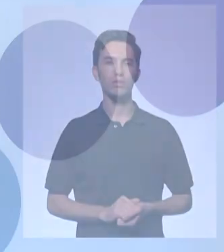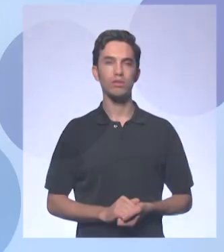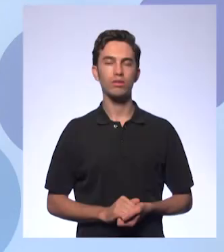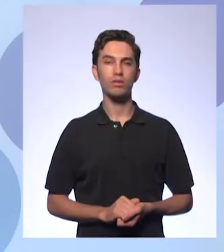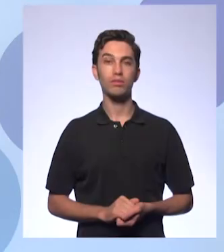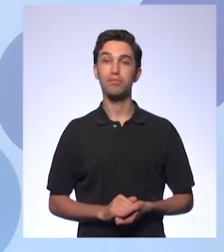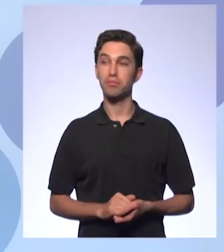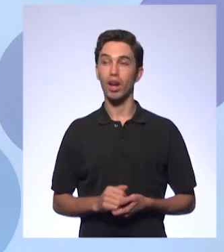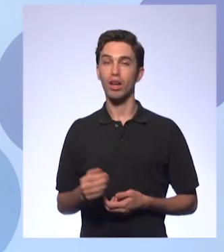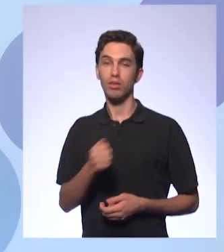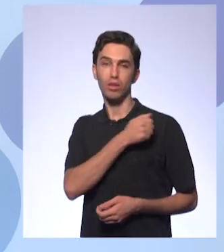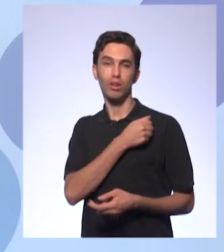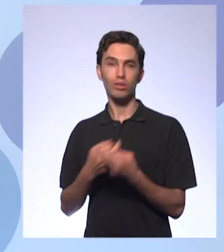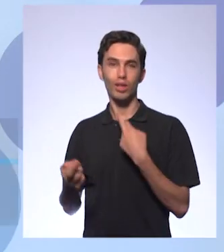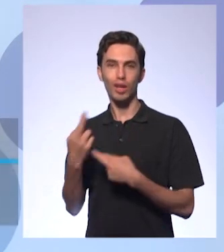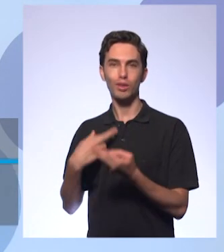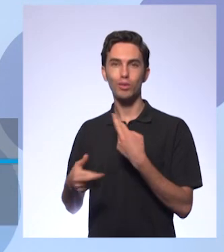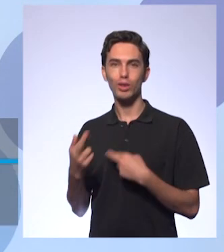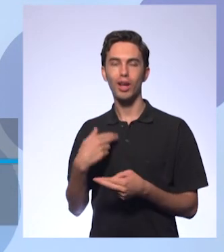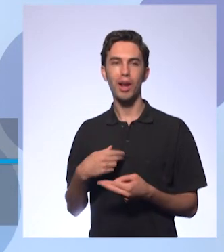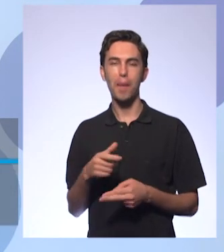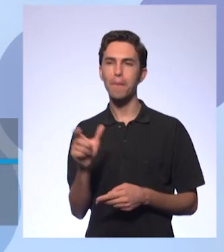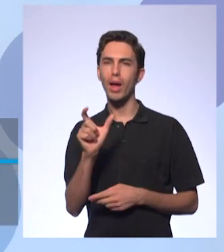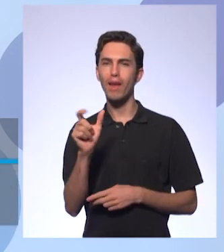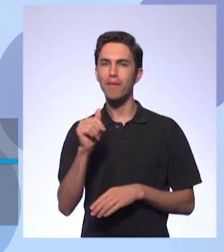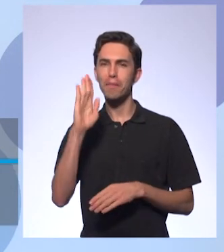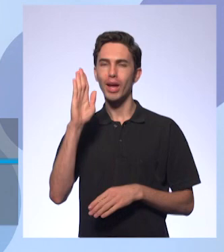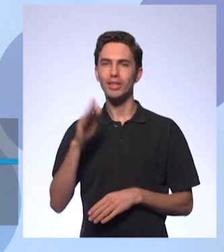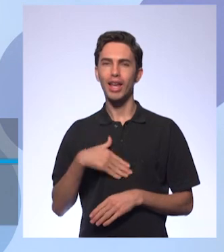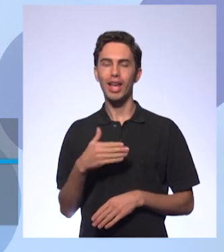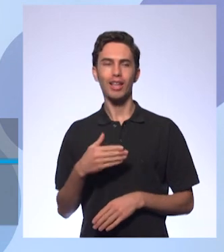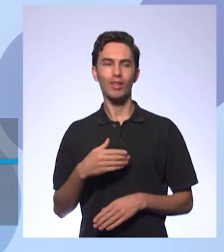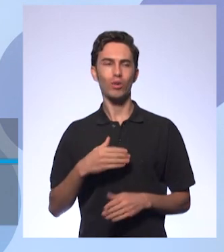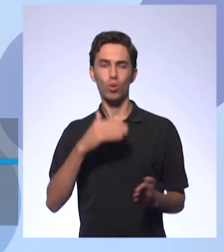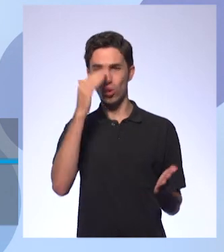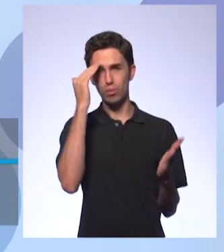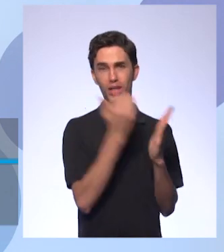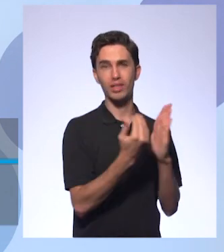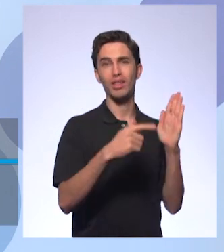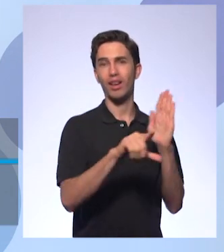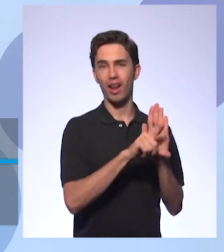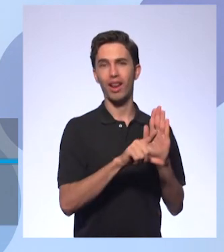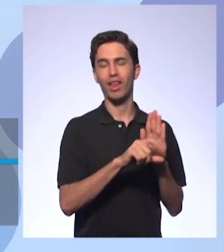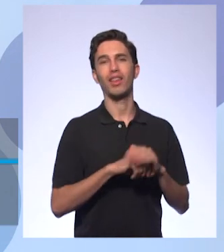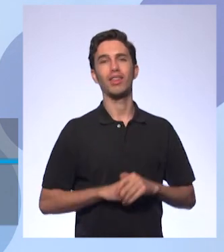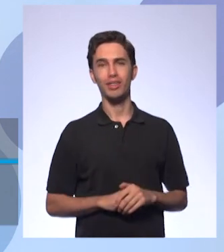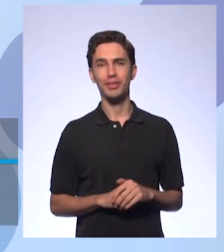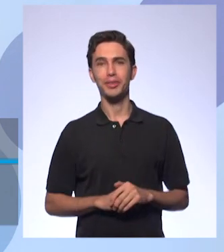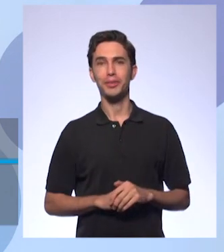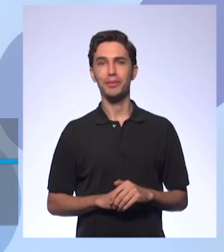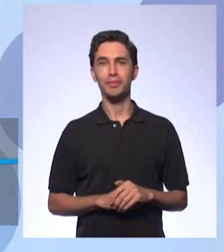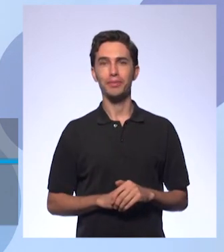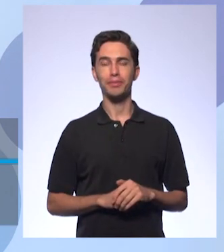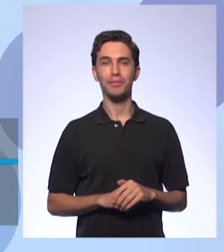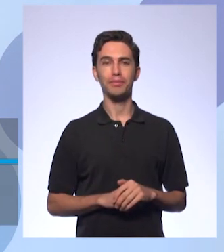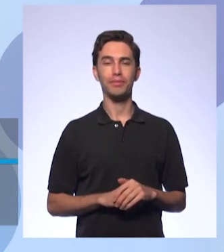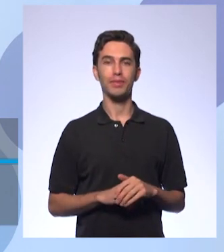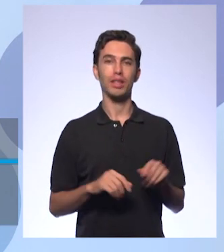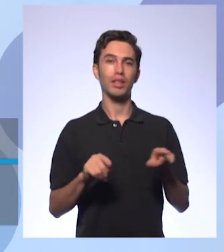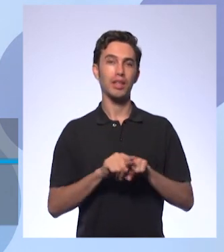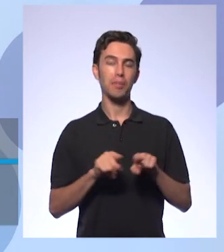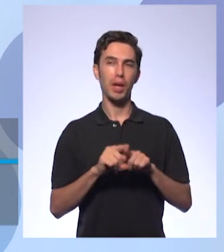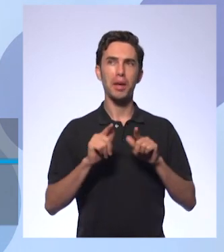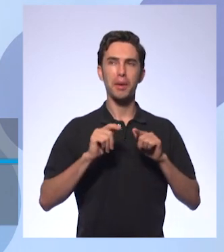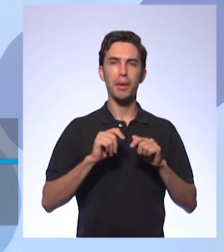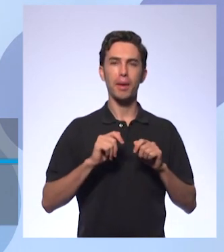Então, os alunos respondendo aqui, a palavra que mais aparece é cumprindo as leis, fazendo cumprir o que já está lá, né? E também a questão de